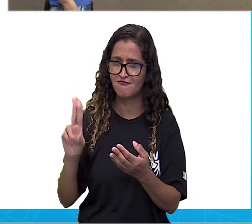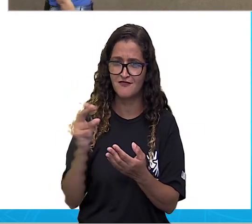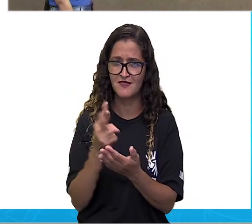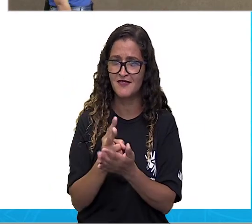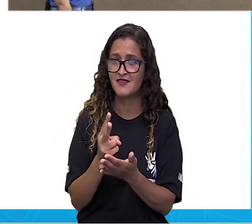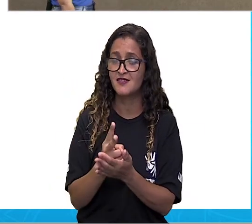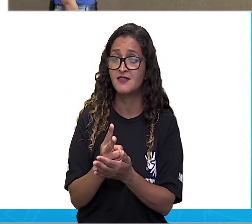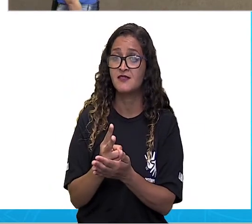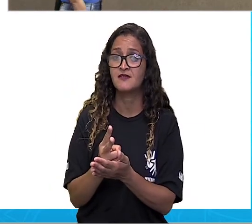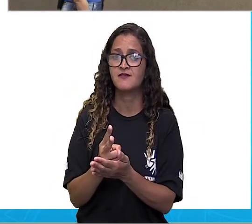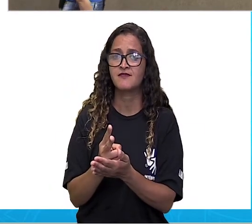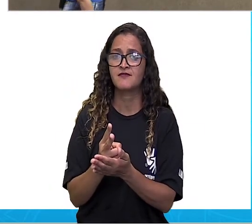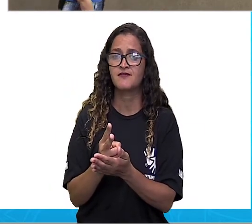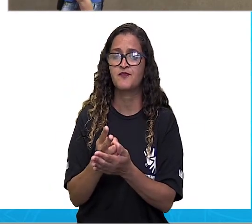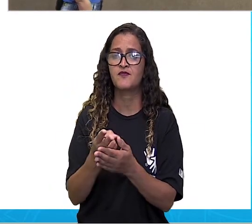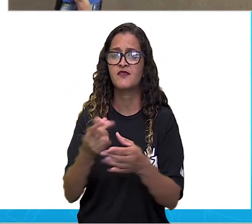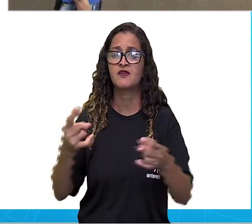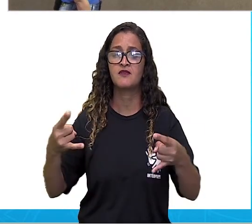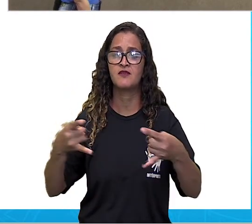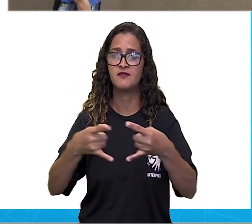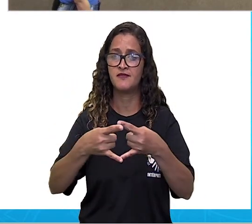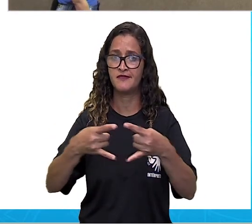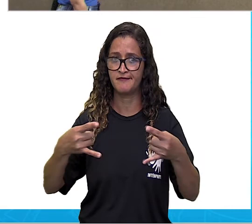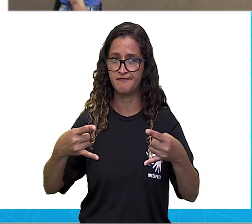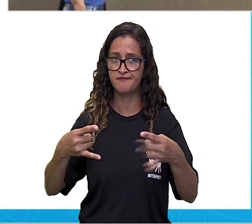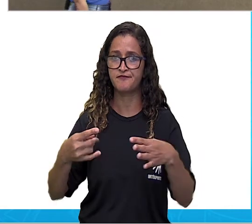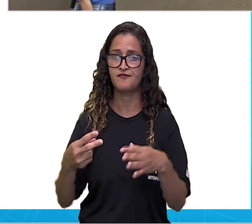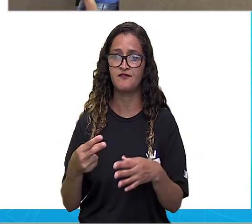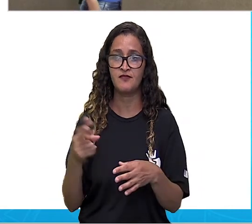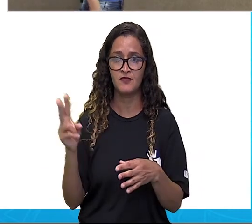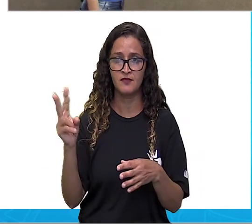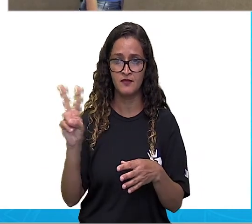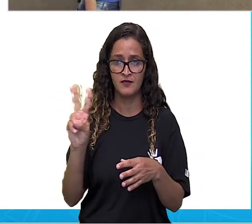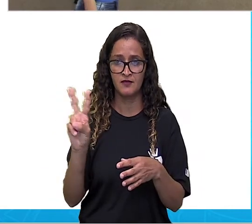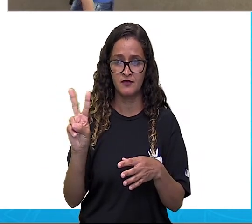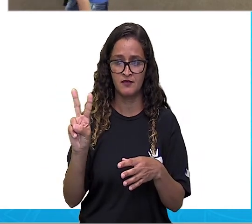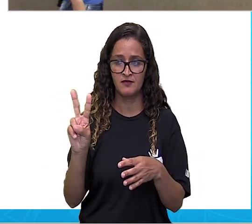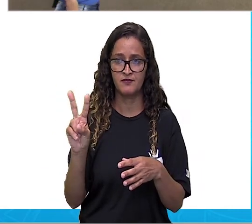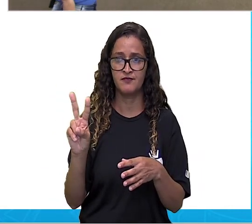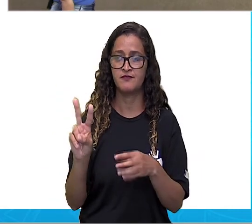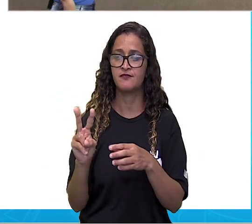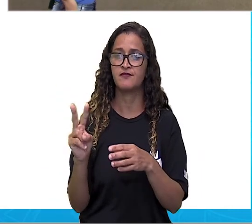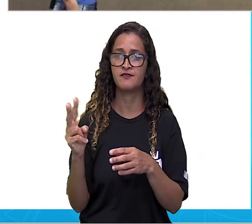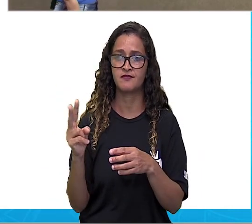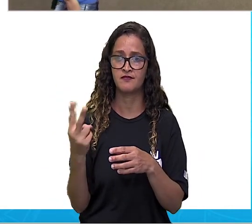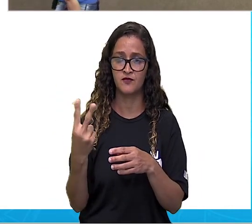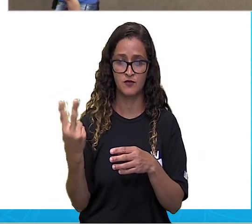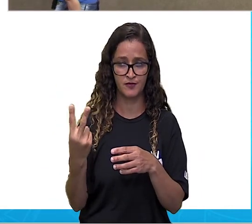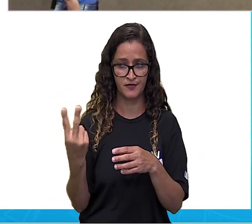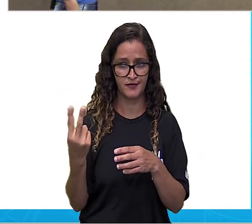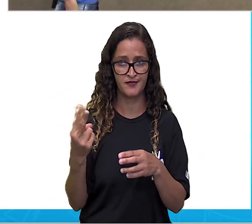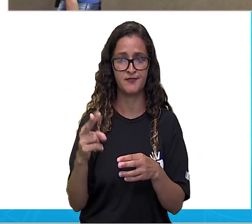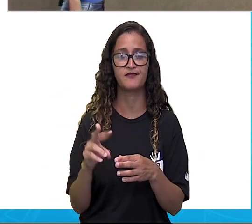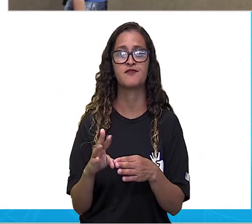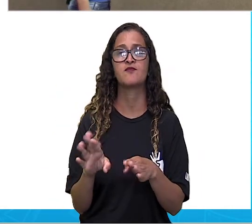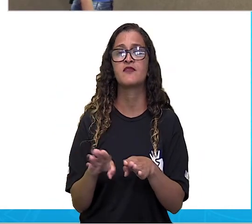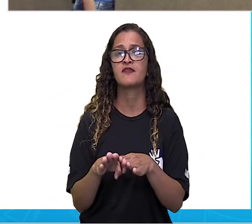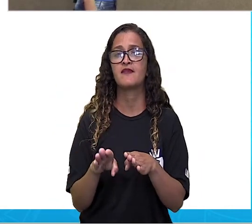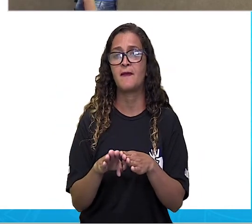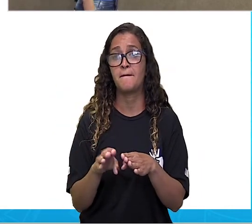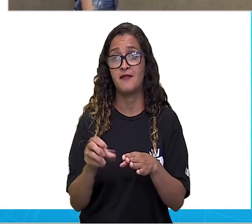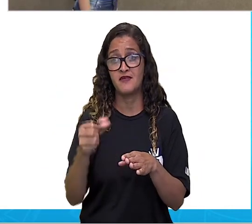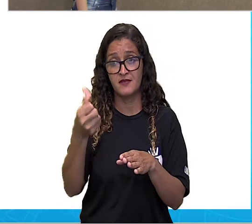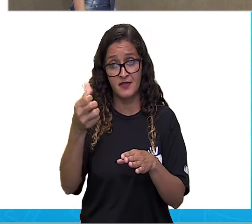aqui cédulas de R$ 2 e cédulas de R$ 10. Mas qual